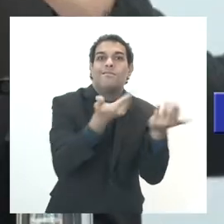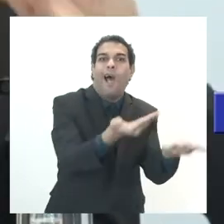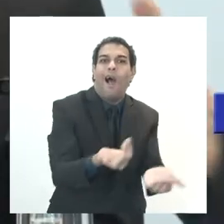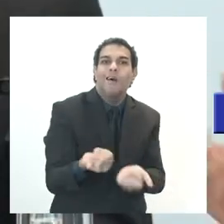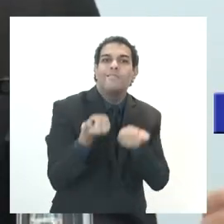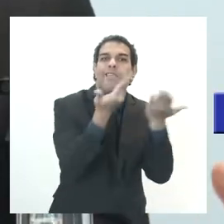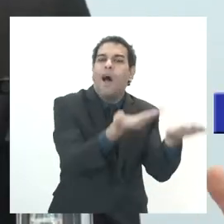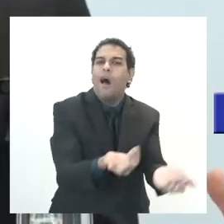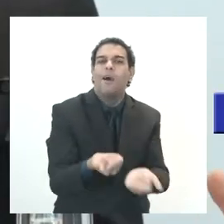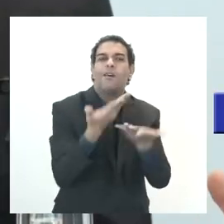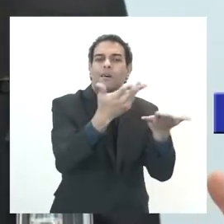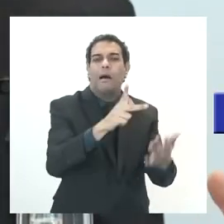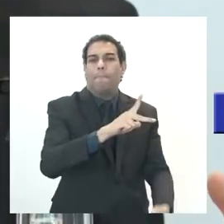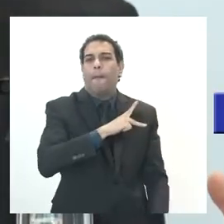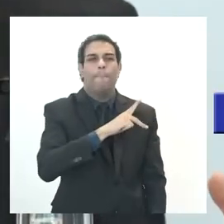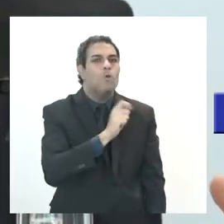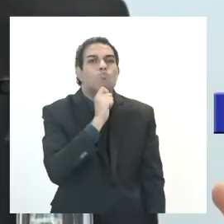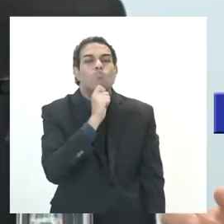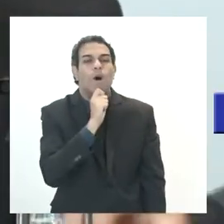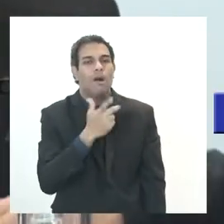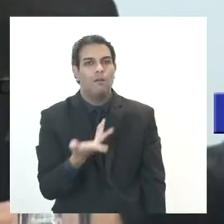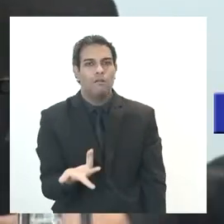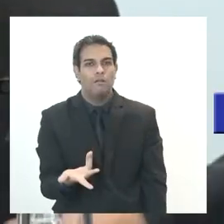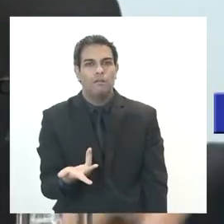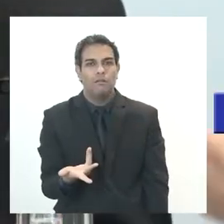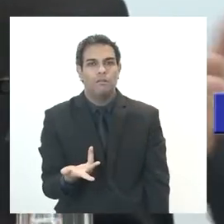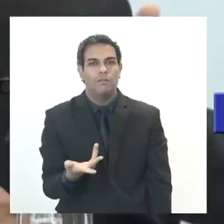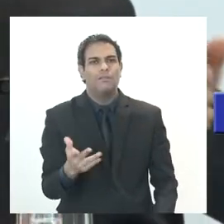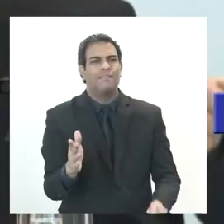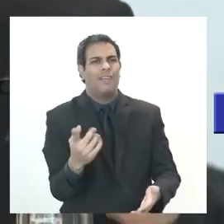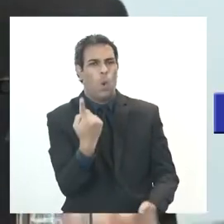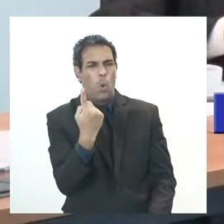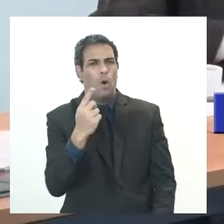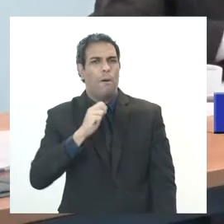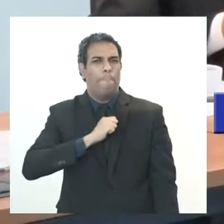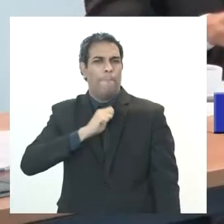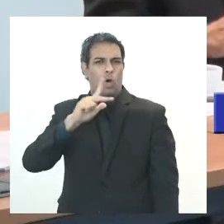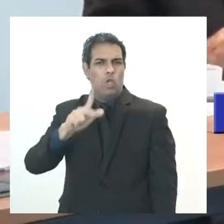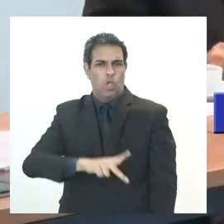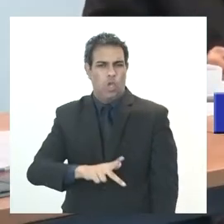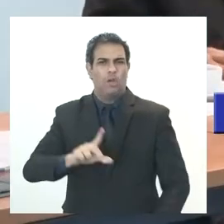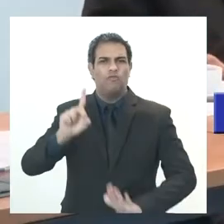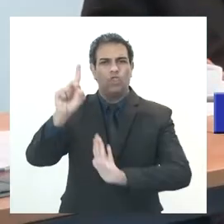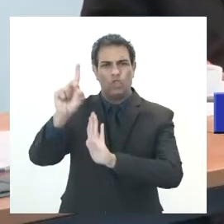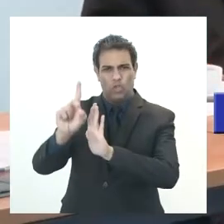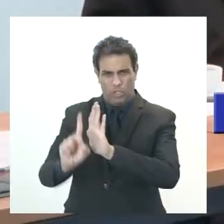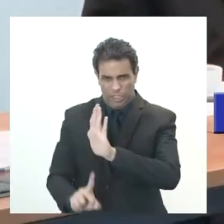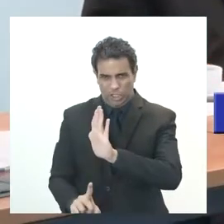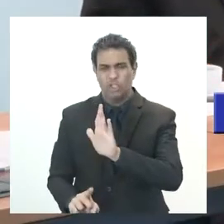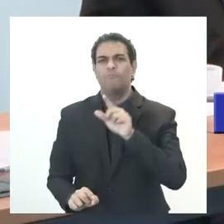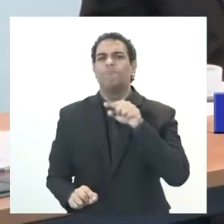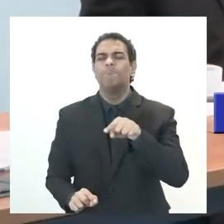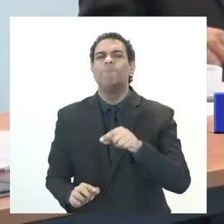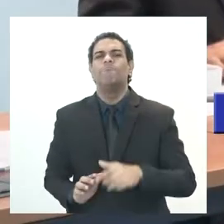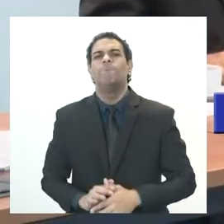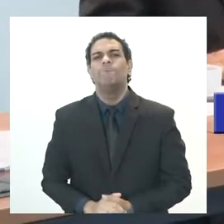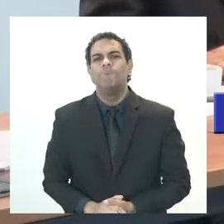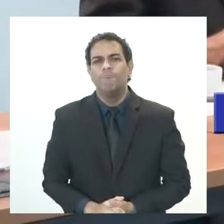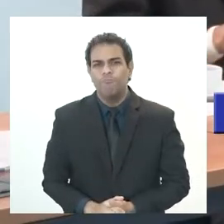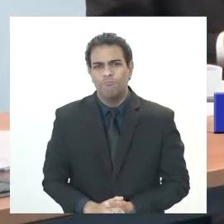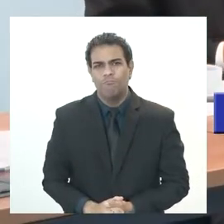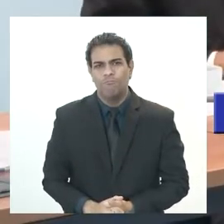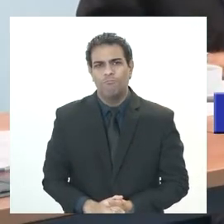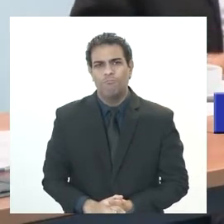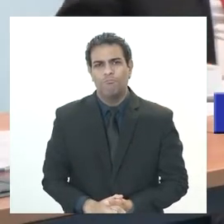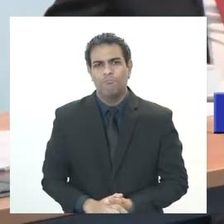entregues à iniciativa privada tem um português dono de para terminar Tem um português dono de